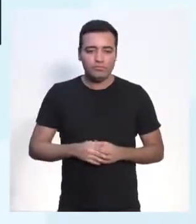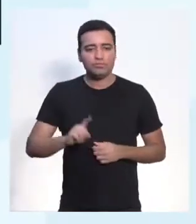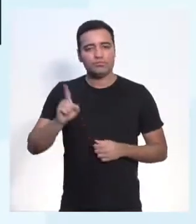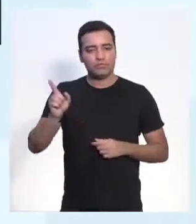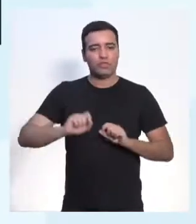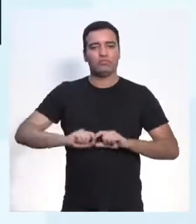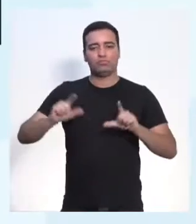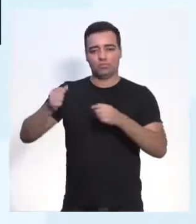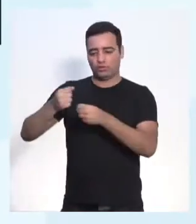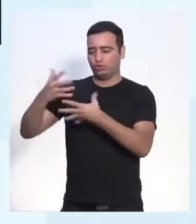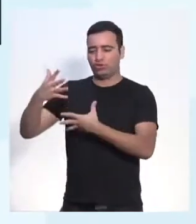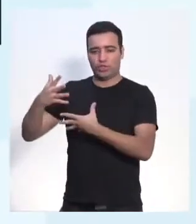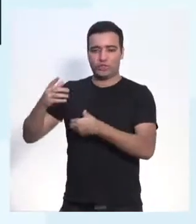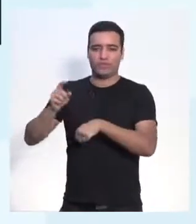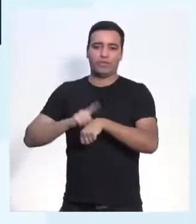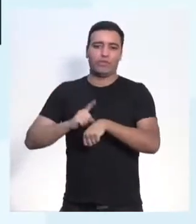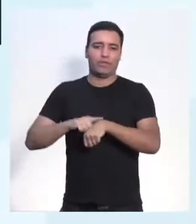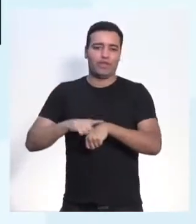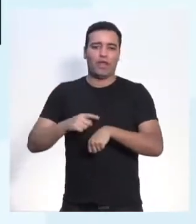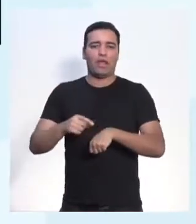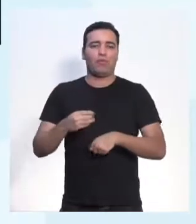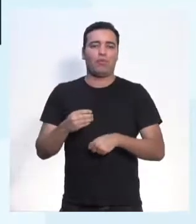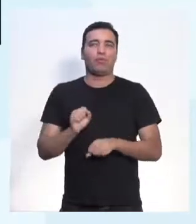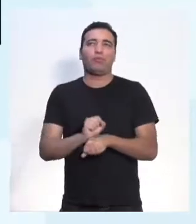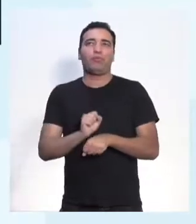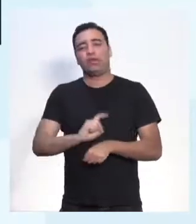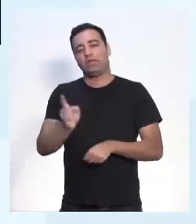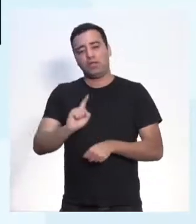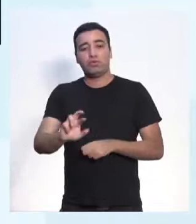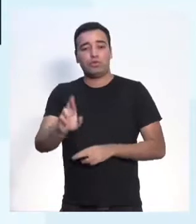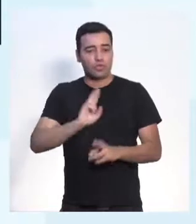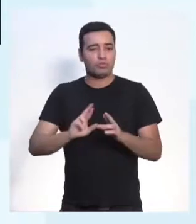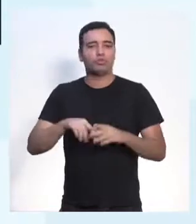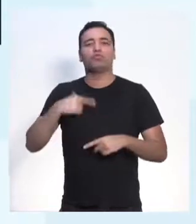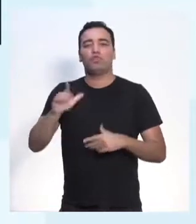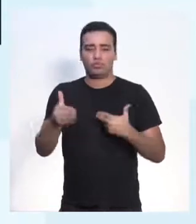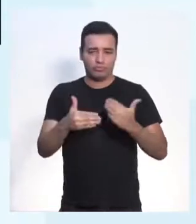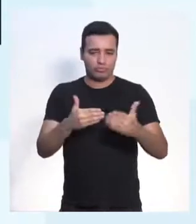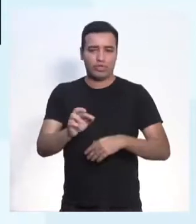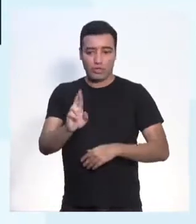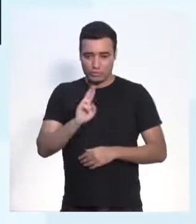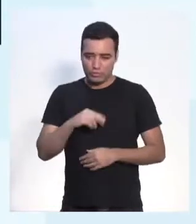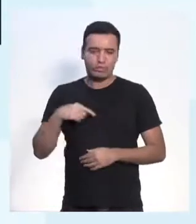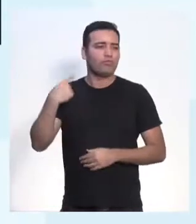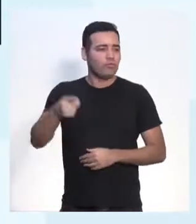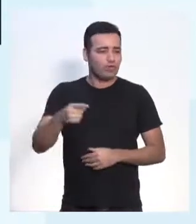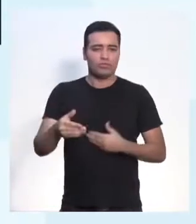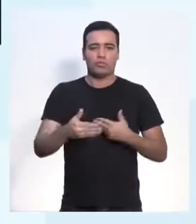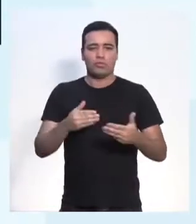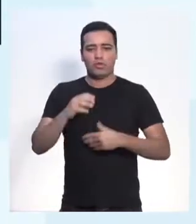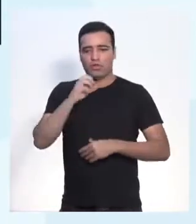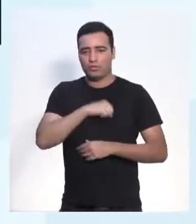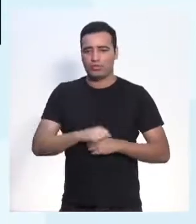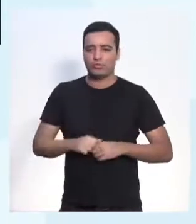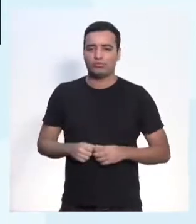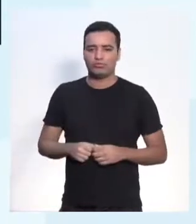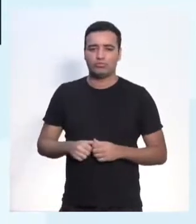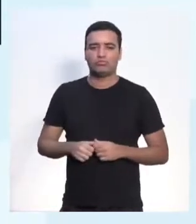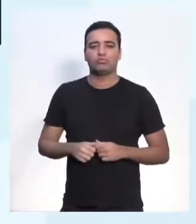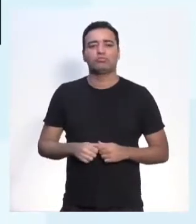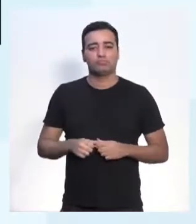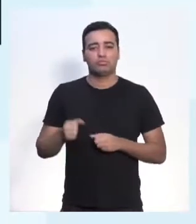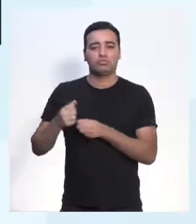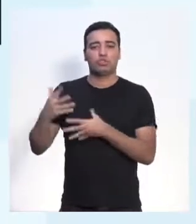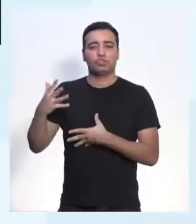deixar o chat aberto, a gente não vai dar o tempo, conforme vocês forem respondendo, a gente vai para a próxima imagem, tudo bem? Já estão respondendo, Antônia? Não, o chat